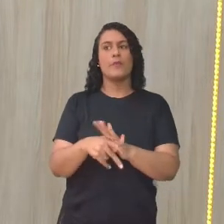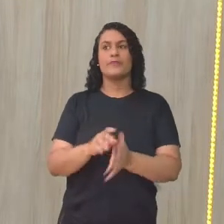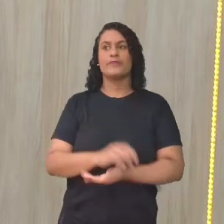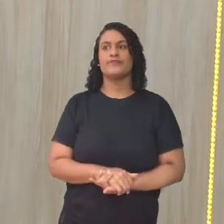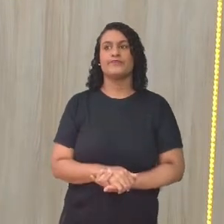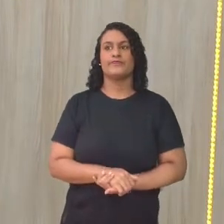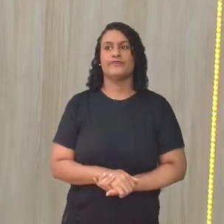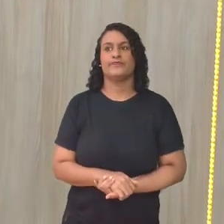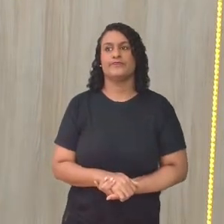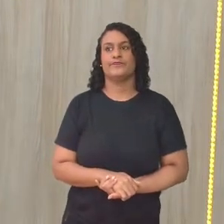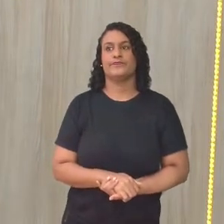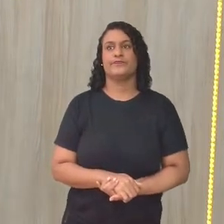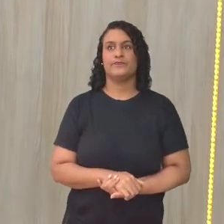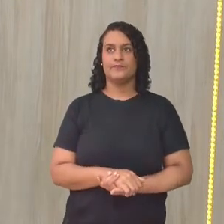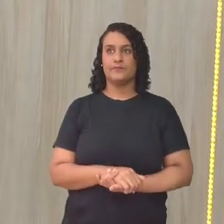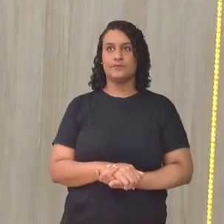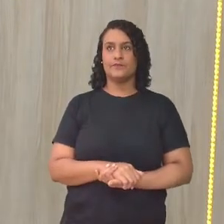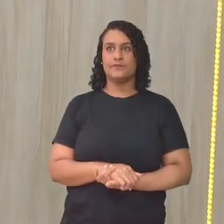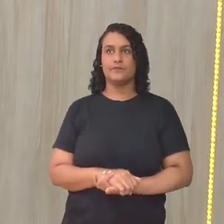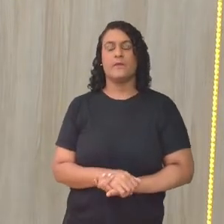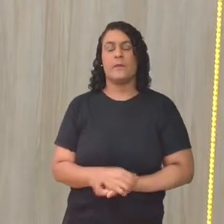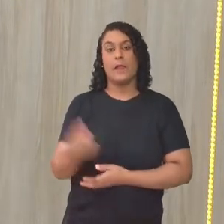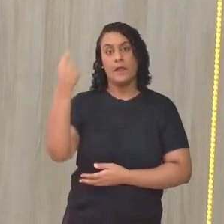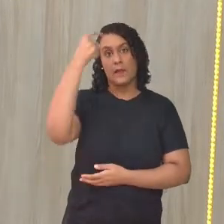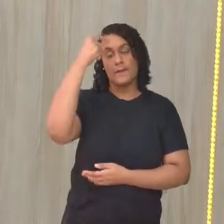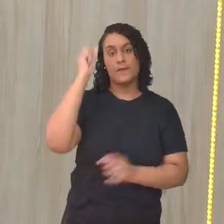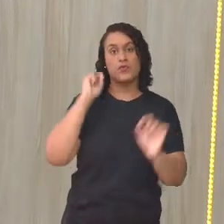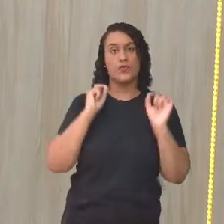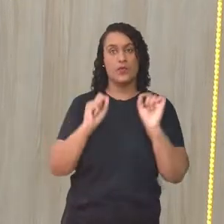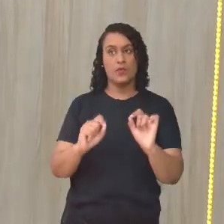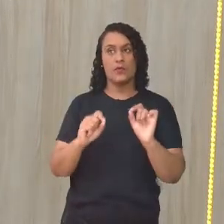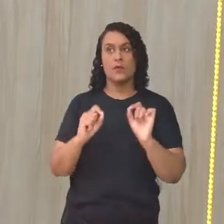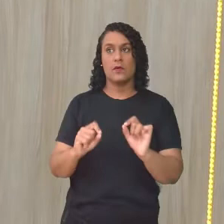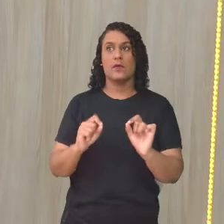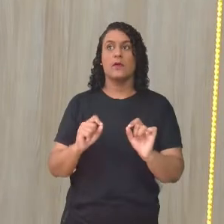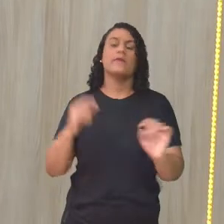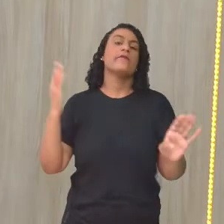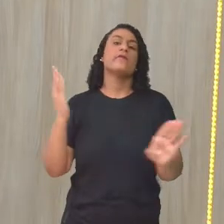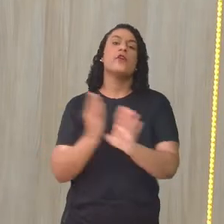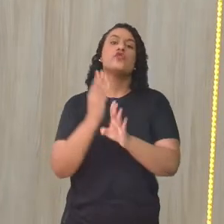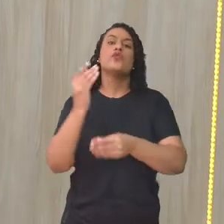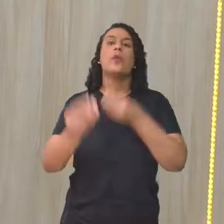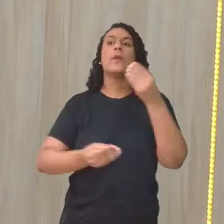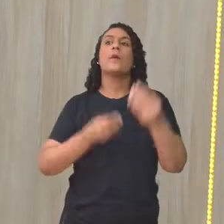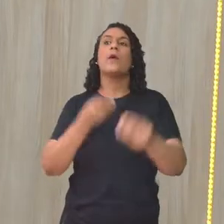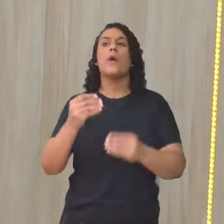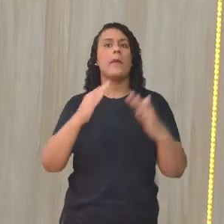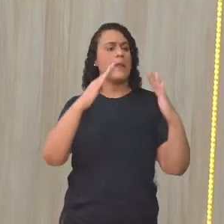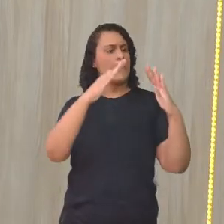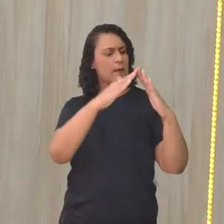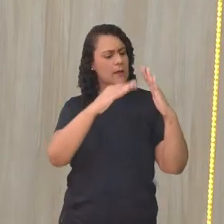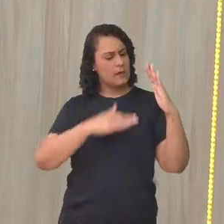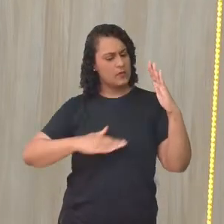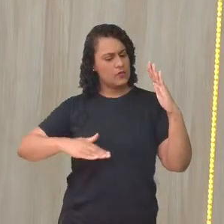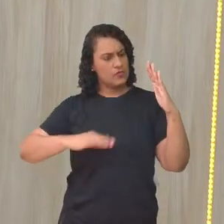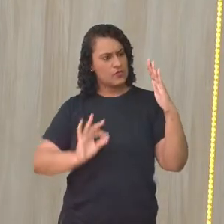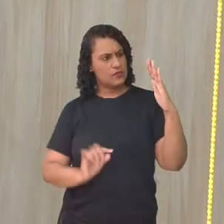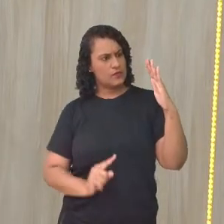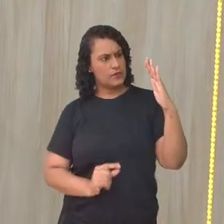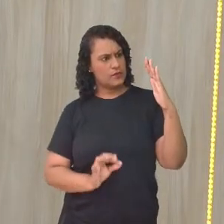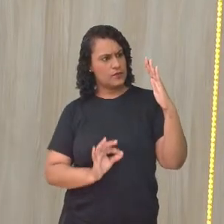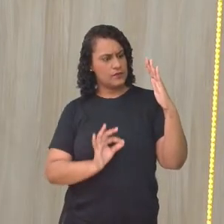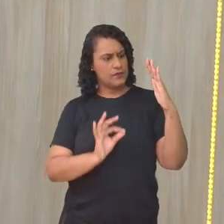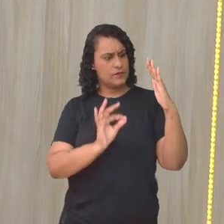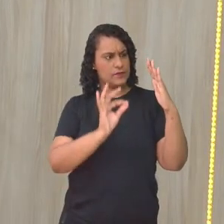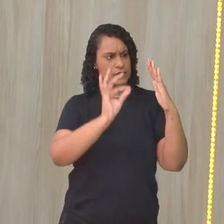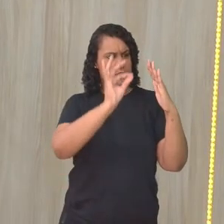bom? E aí ele pensou assim, ó: como é que eu vou descobrir lá na pirâmide? Ele vai dizer, ó, a altura da pirâmide completa